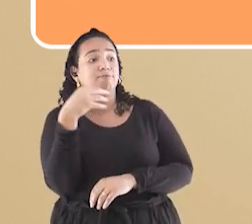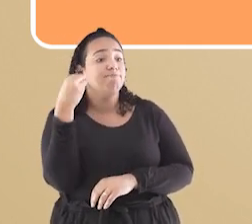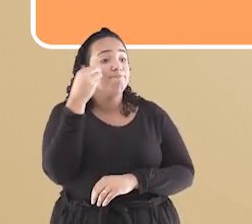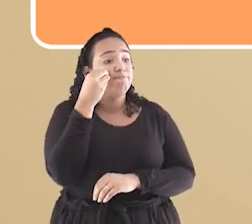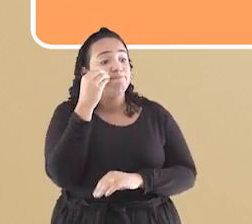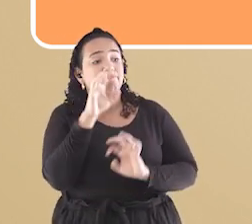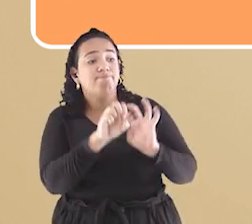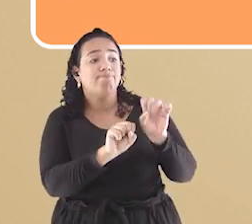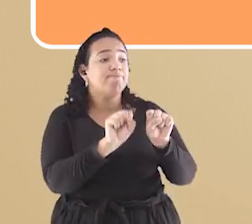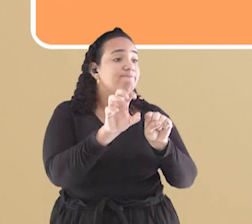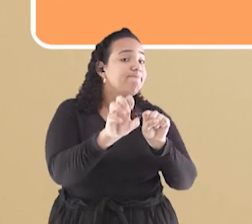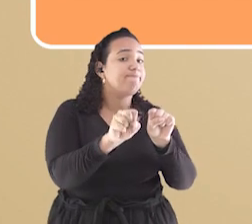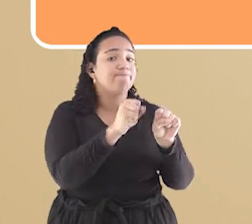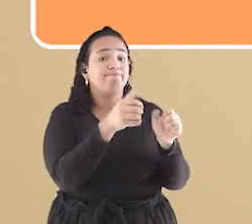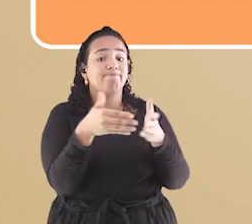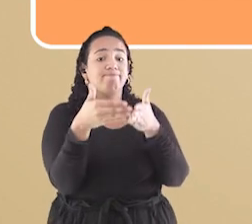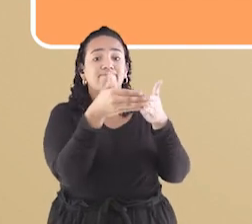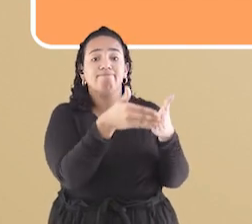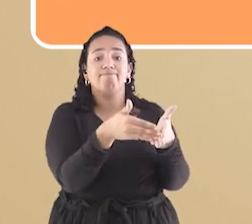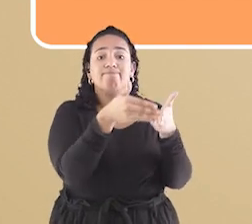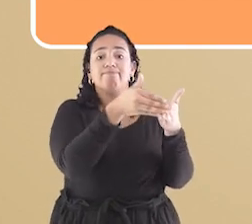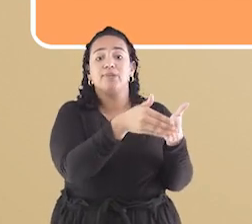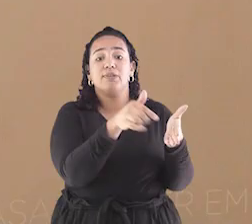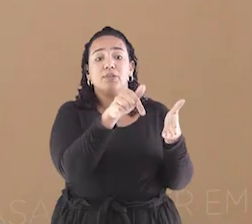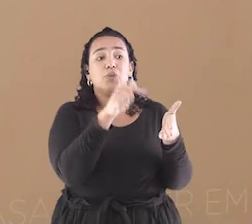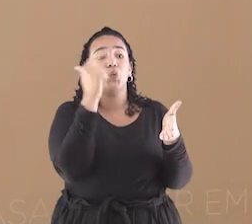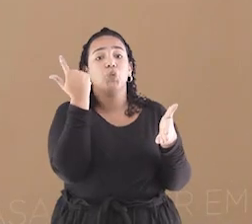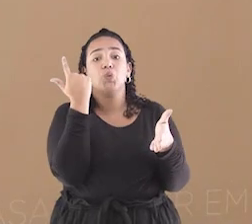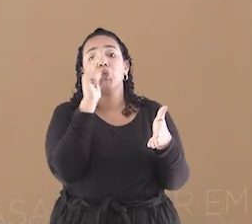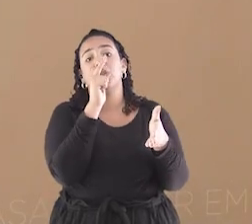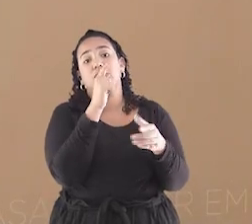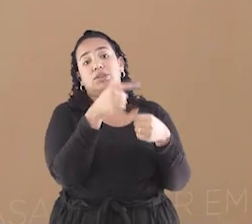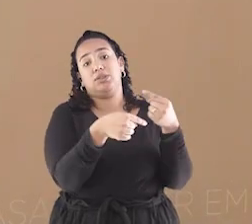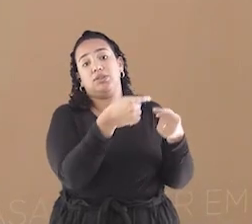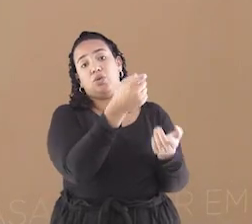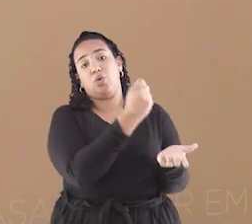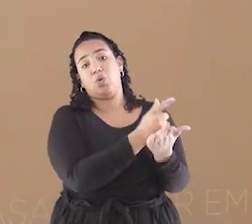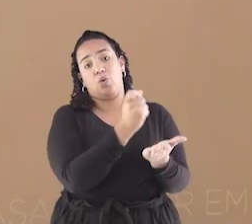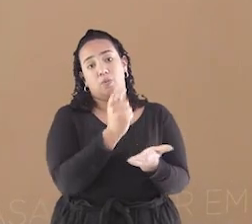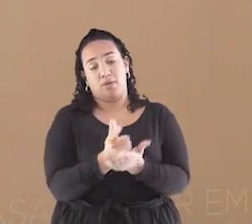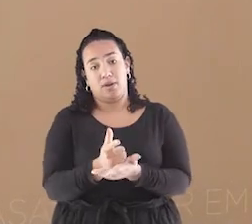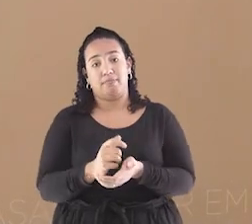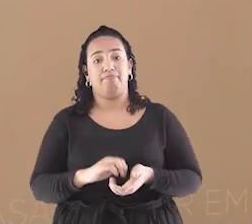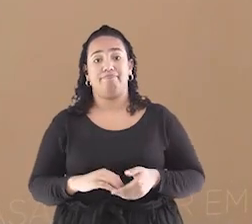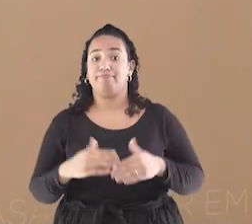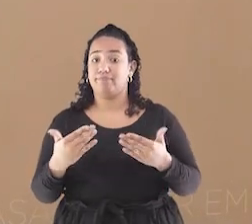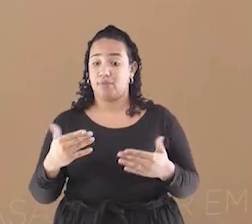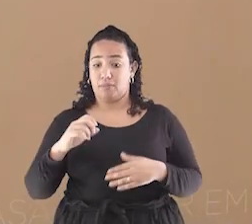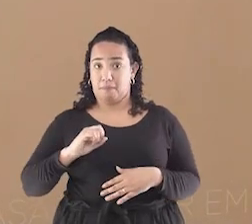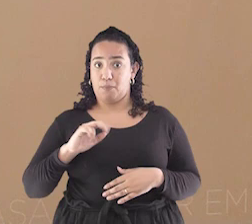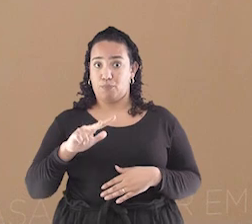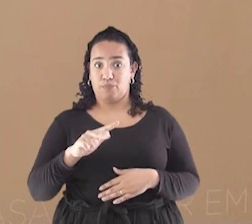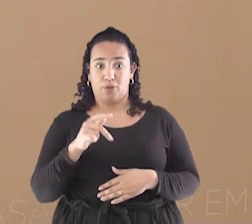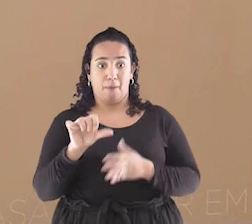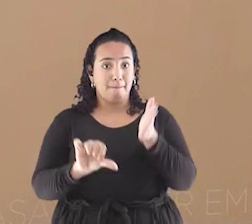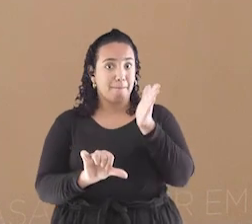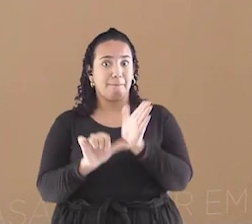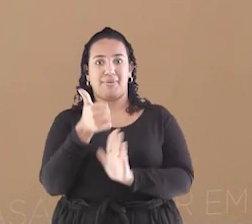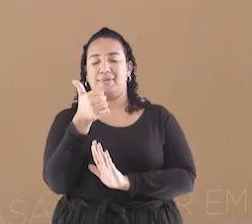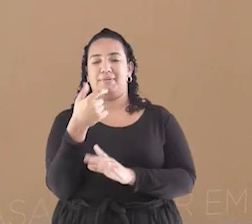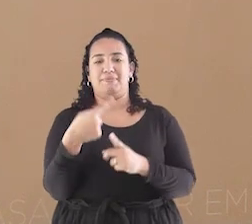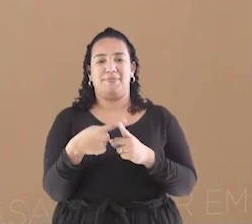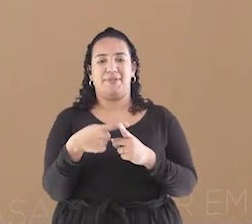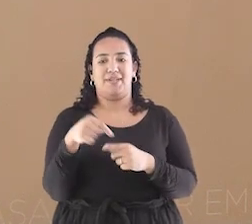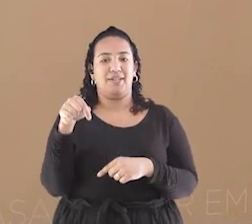rotas para o Oriente e quebrar o monopólio italiano. E Portugal saiu na frente na sua expansão. Isso porque o